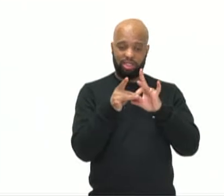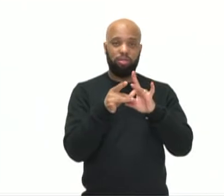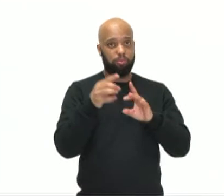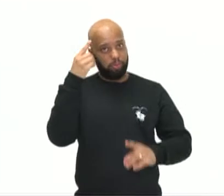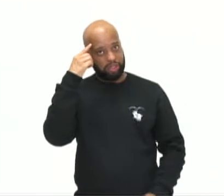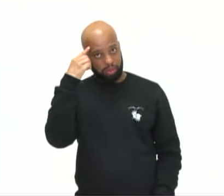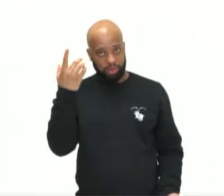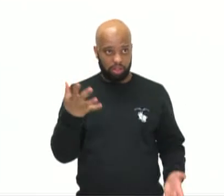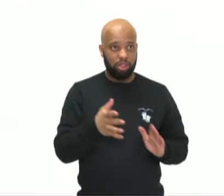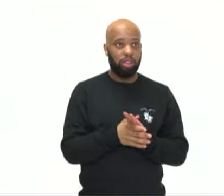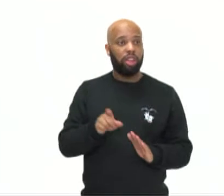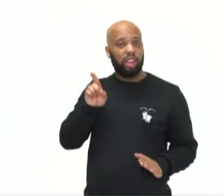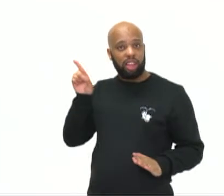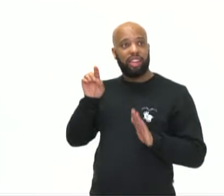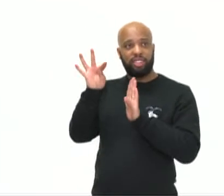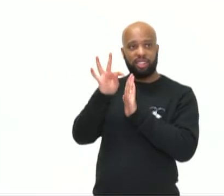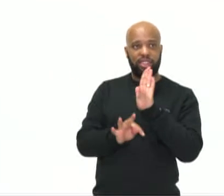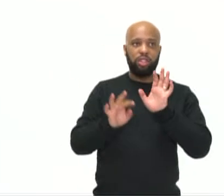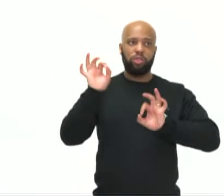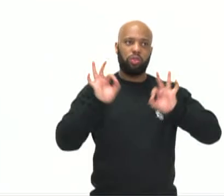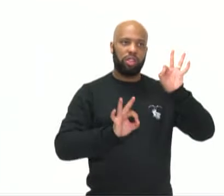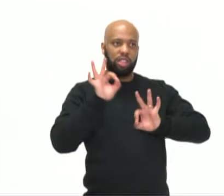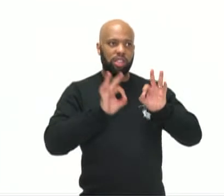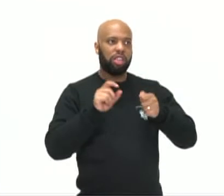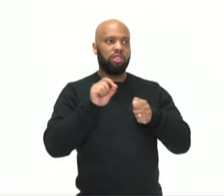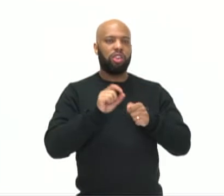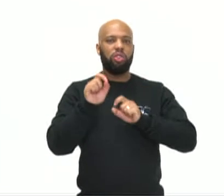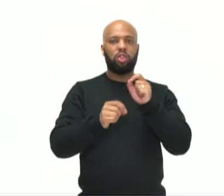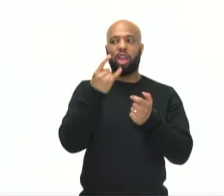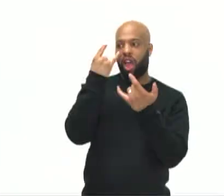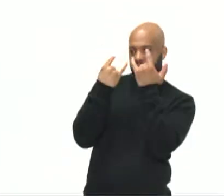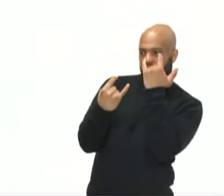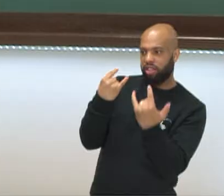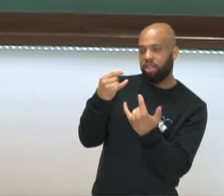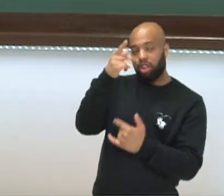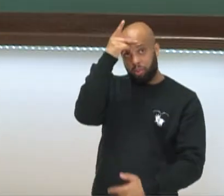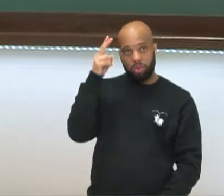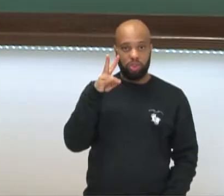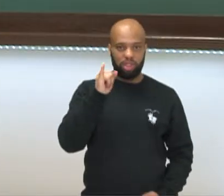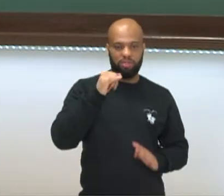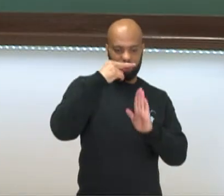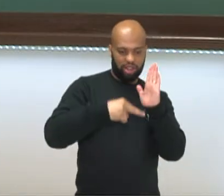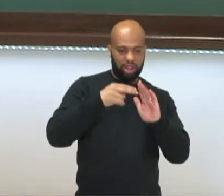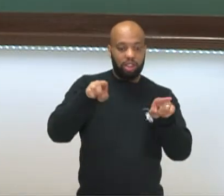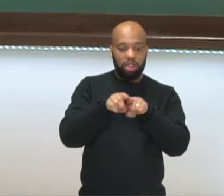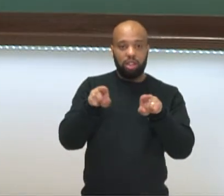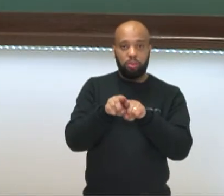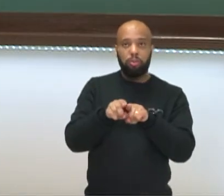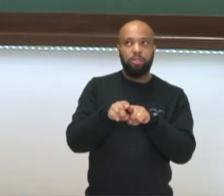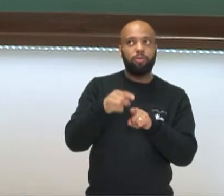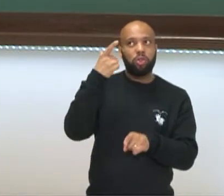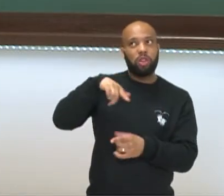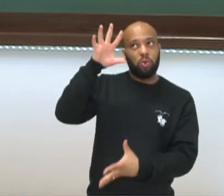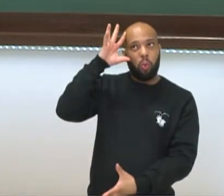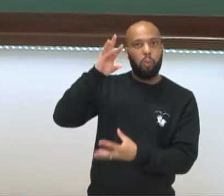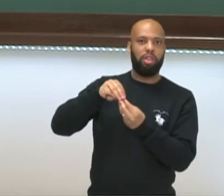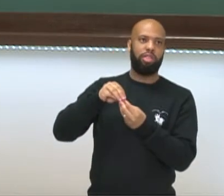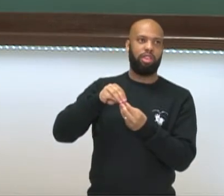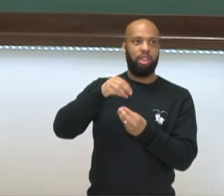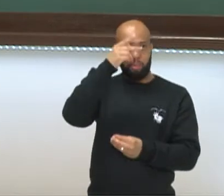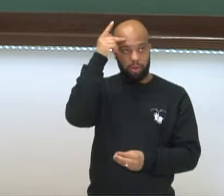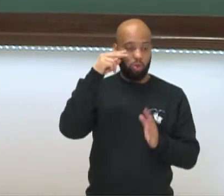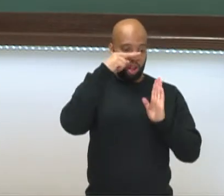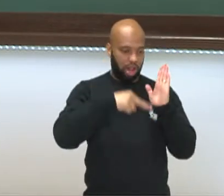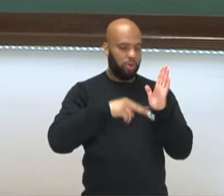texto aqui, essa organização, ela é feita para chamar a atenção do leitor e para ter um tipo de organização que faça sentido para o